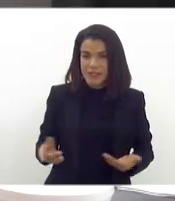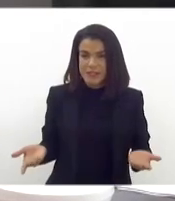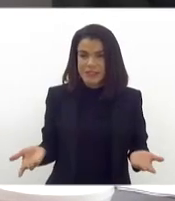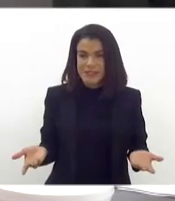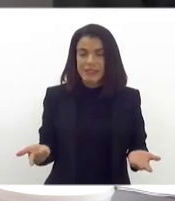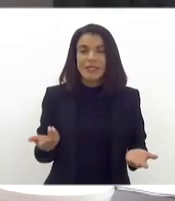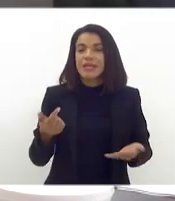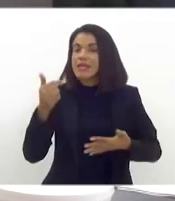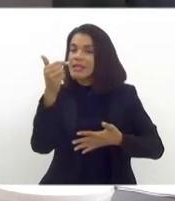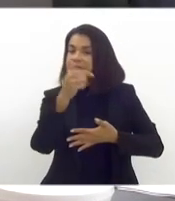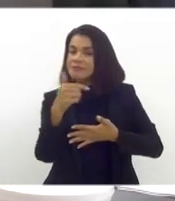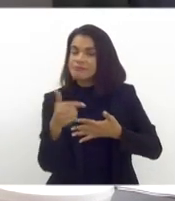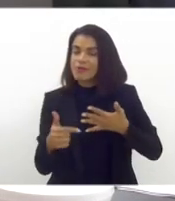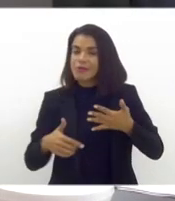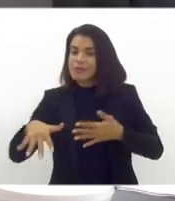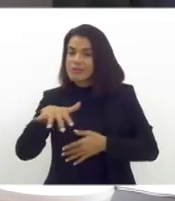E das outras áreas?